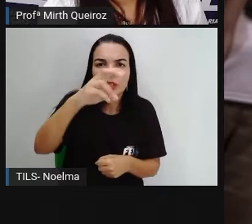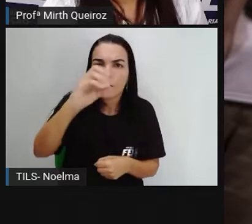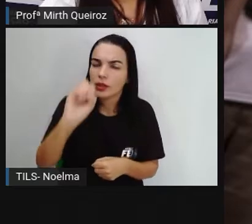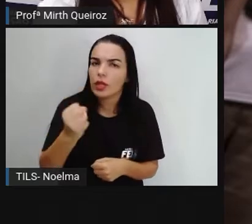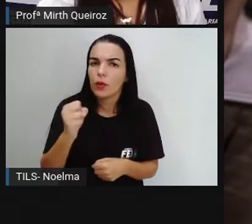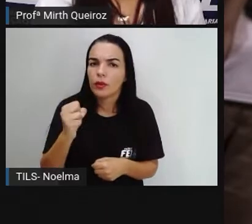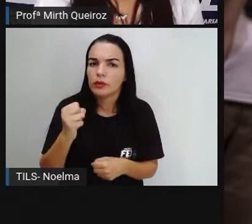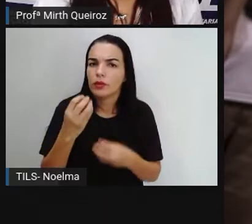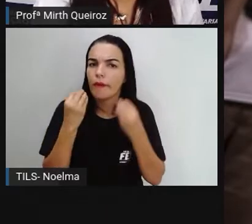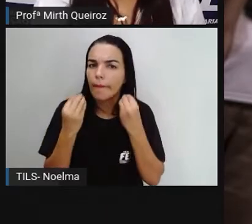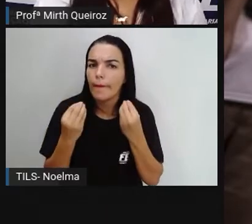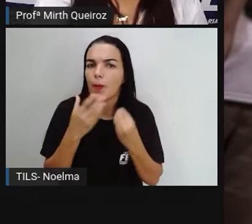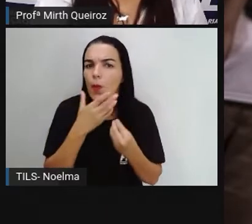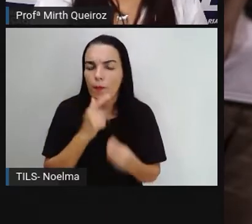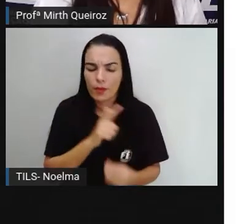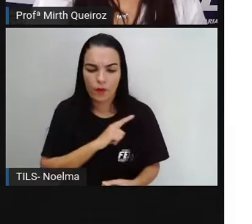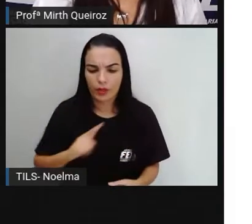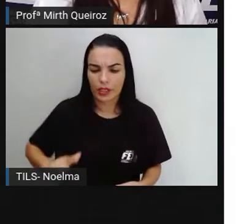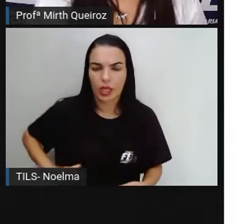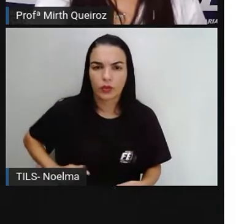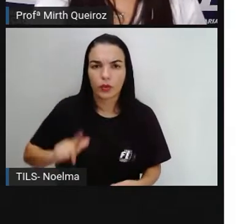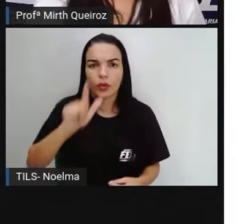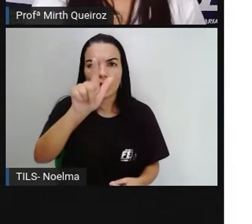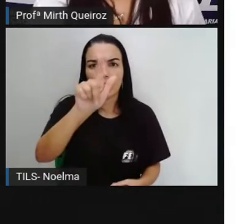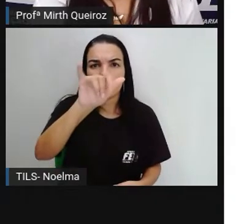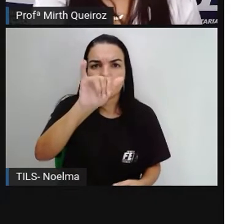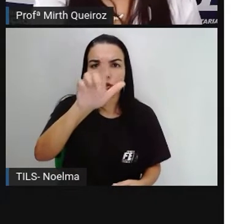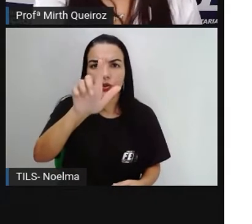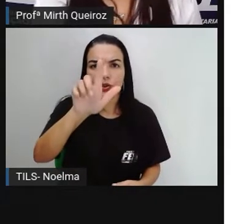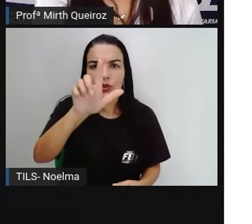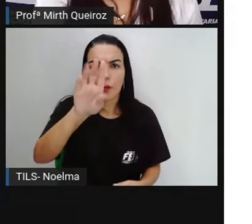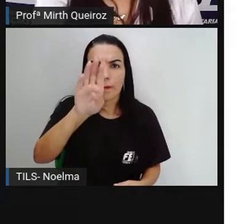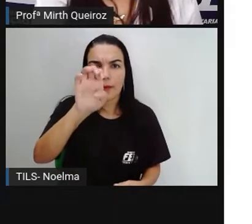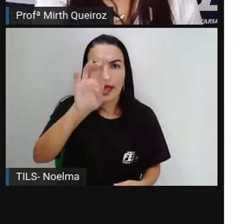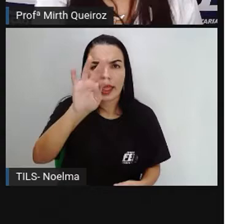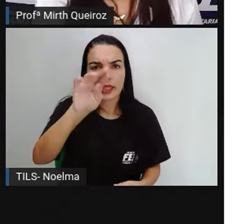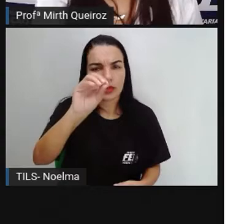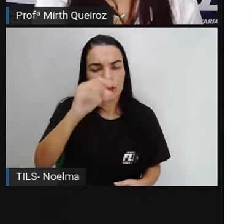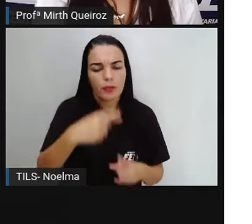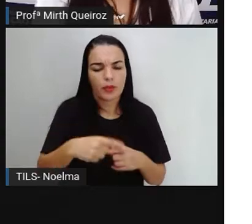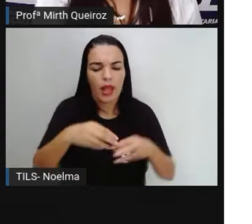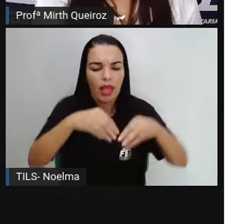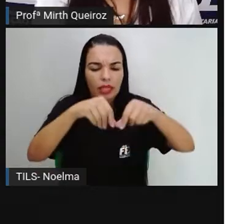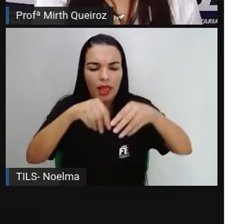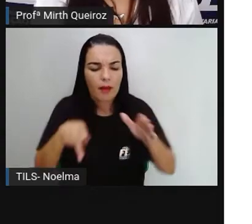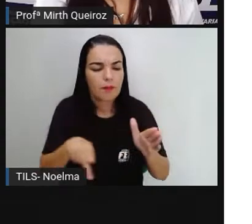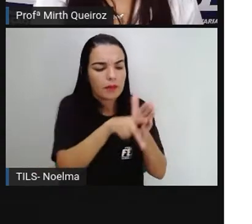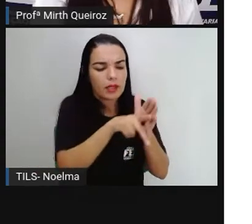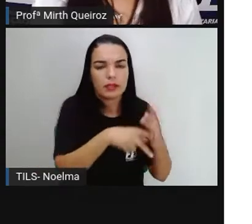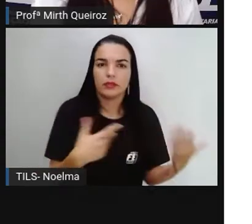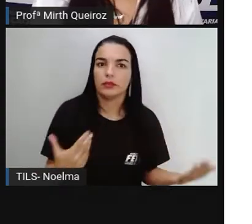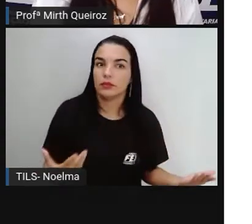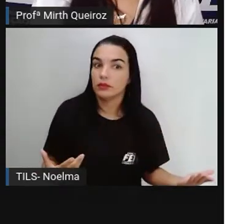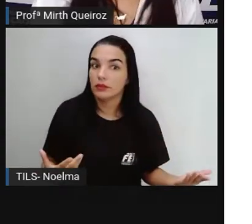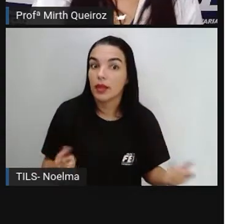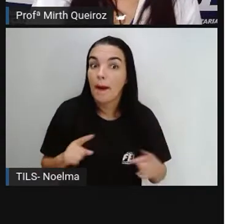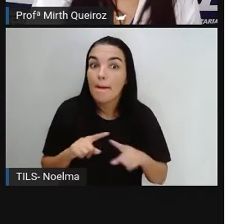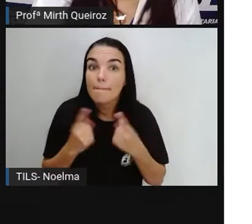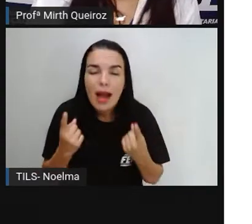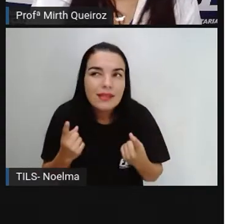que se desse, né, terras para limitar essas terras aí para os povos indígenas. Mas e